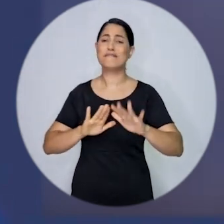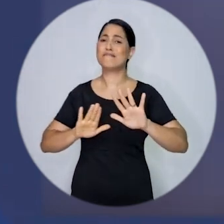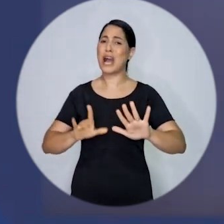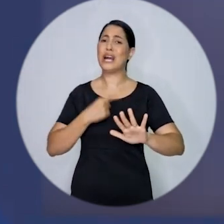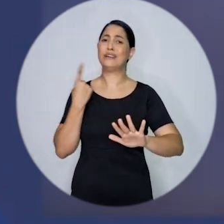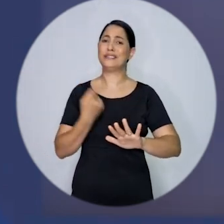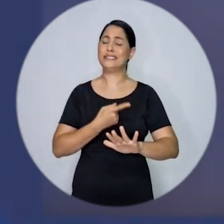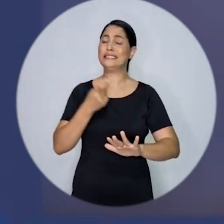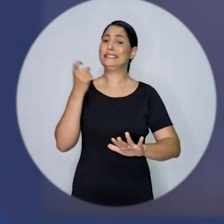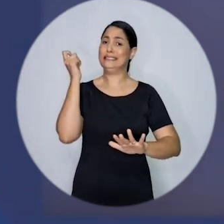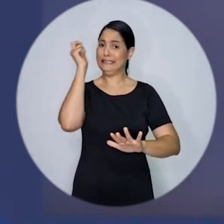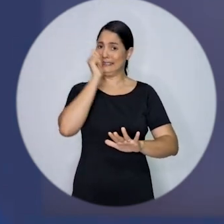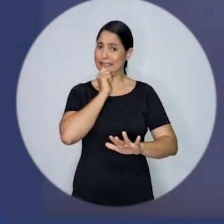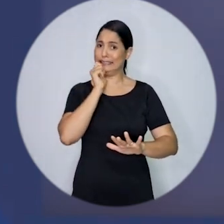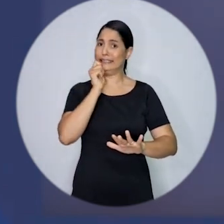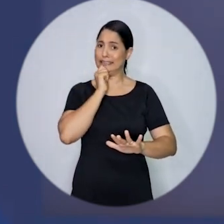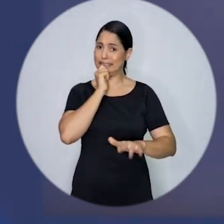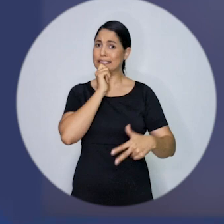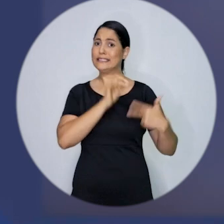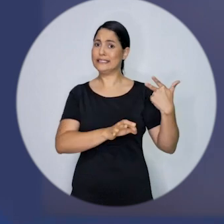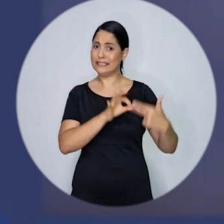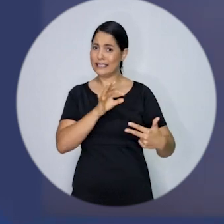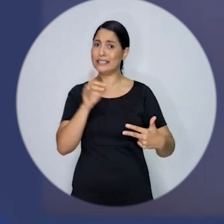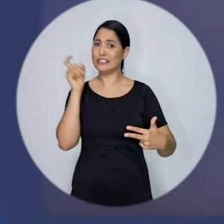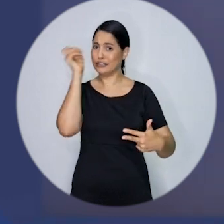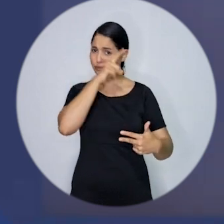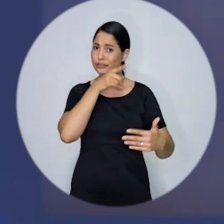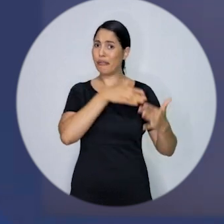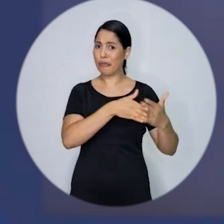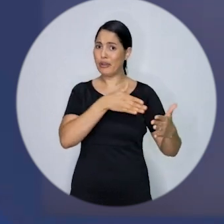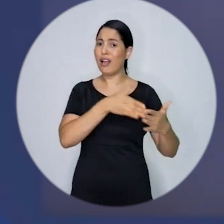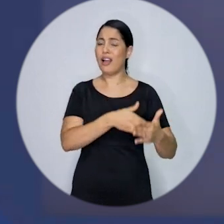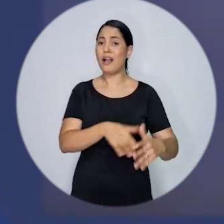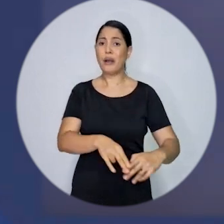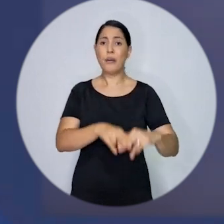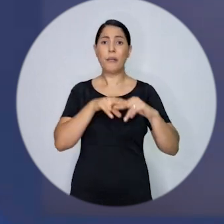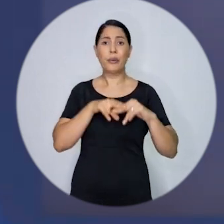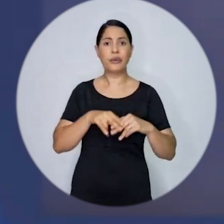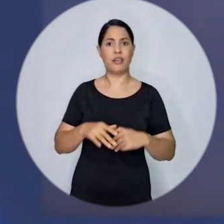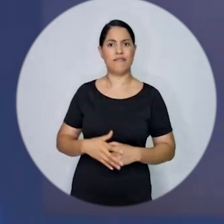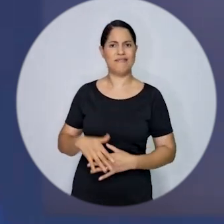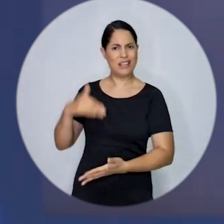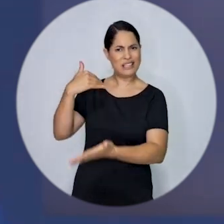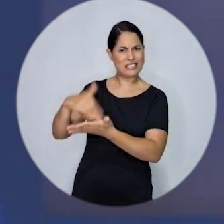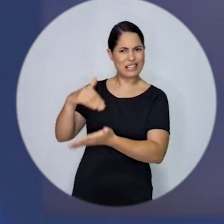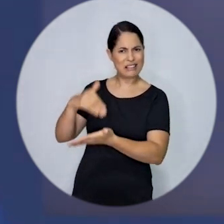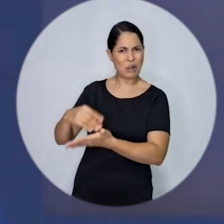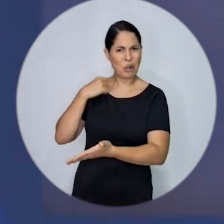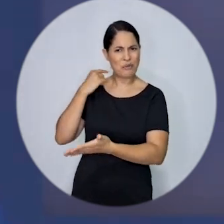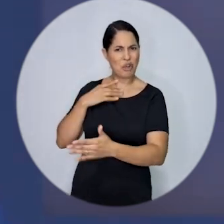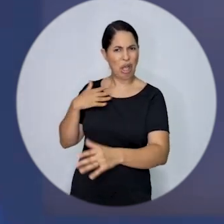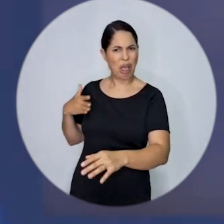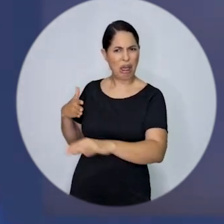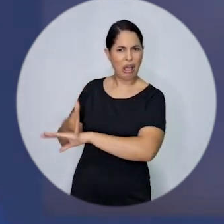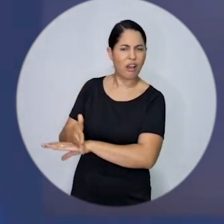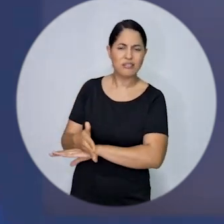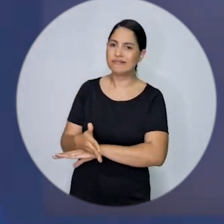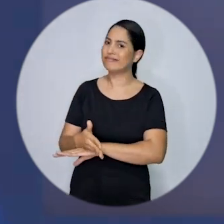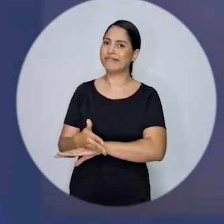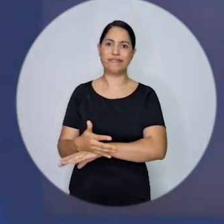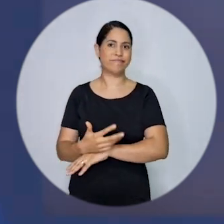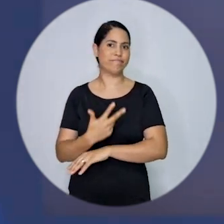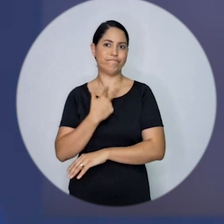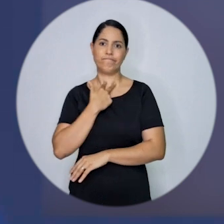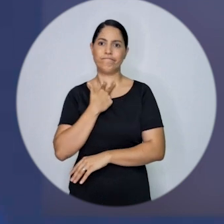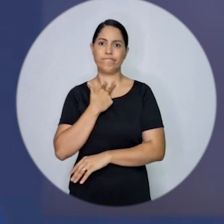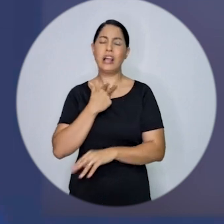legislativo, porém precisamos superar as dificuldades também no Poder Judiciário. A inviolabilidade dos escritórios de advocacia